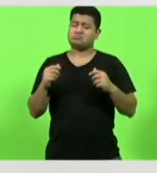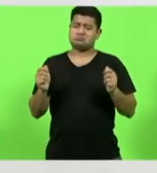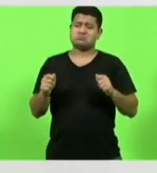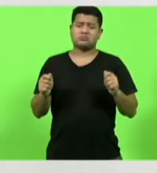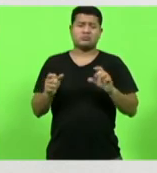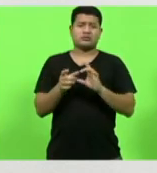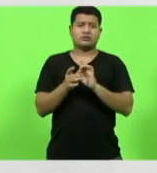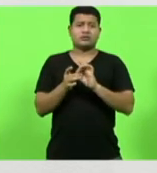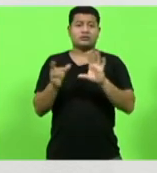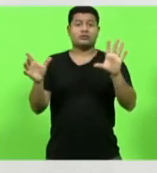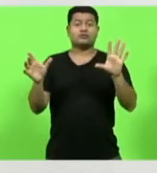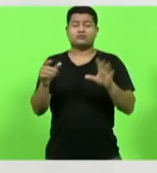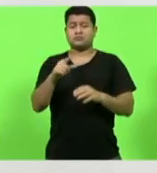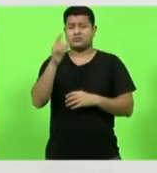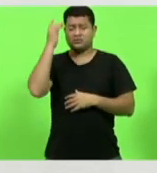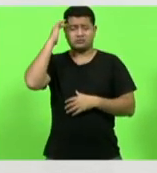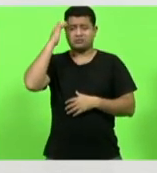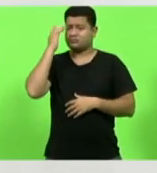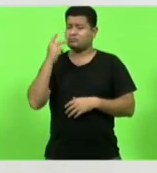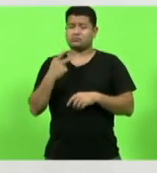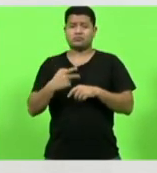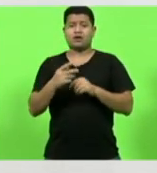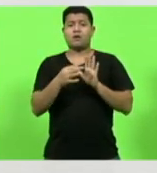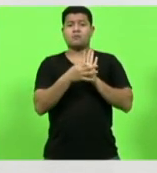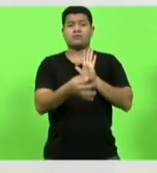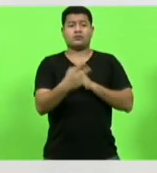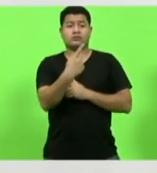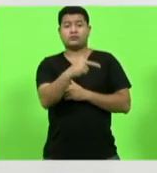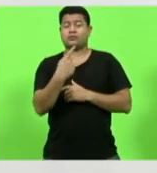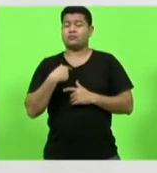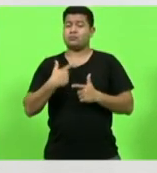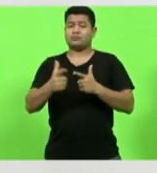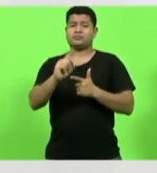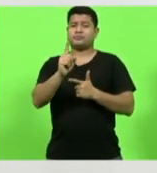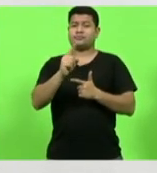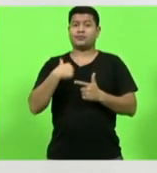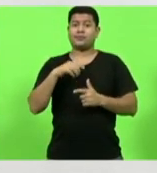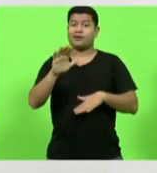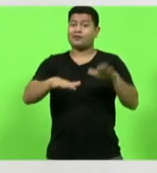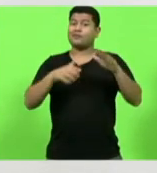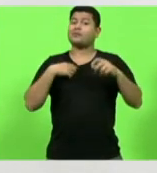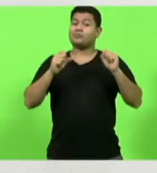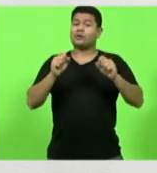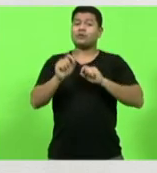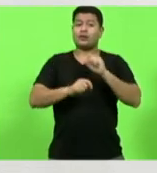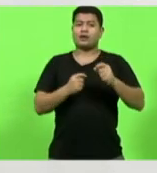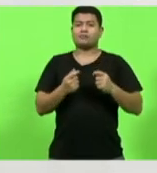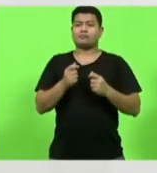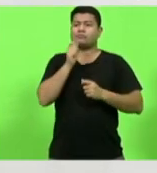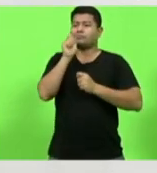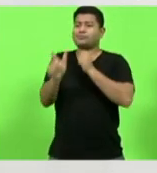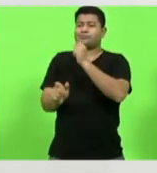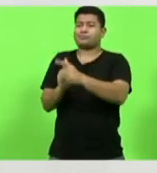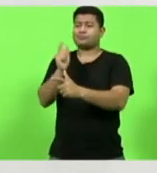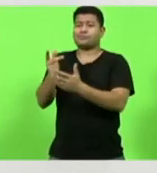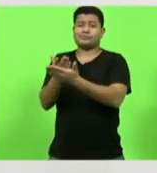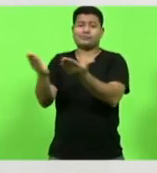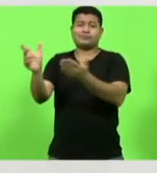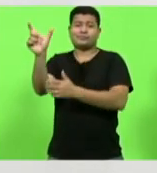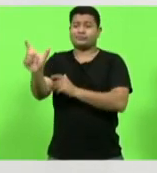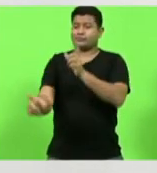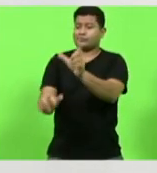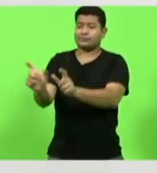para achar o que bem entende, mas às vezes a gente pode estar insultando pessoas. Então quer dizer